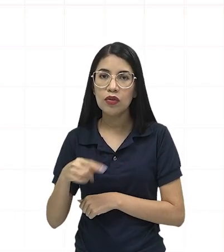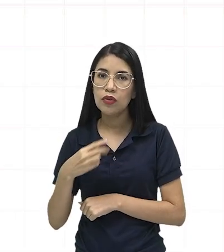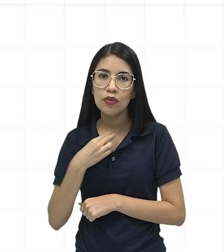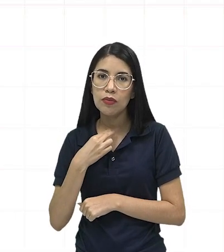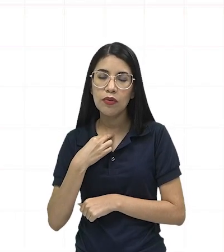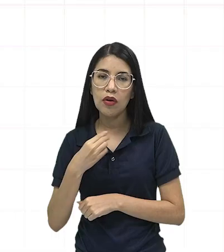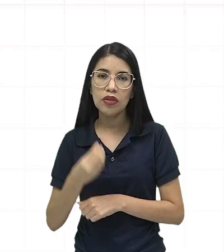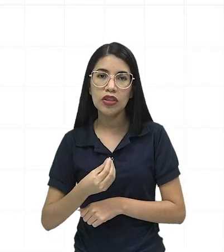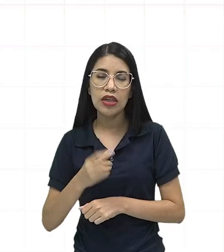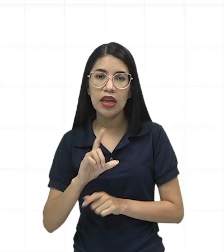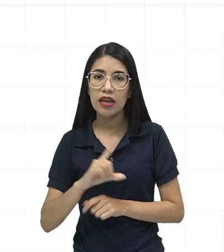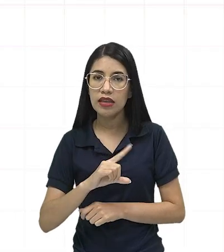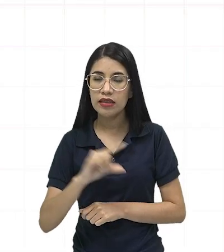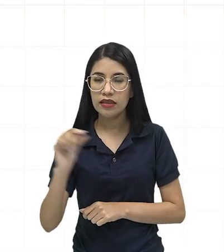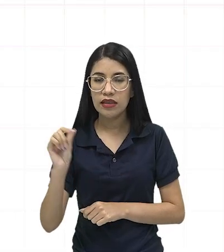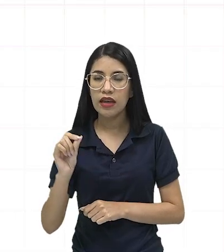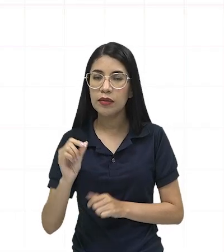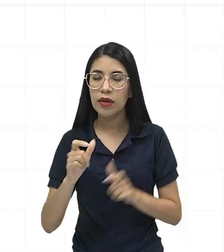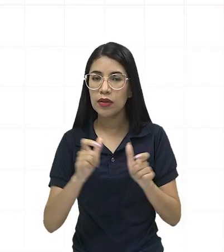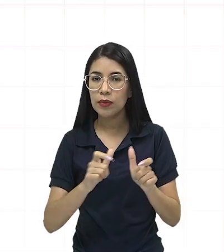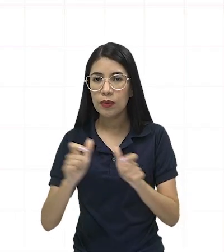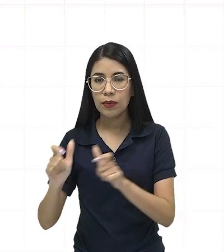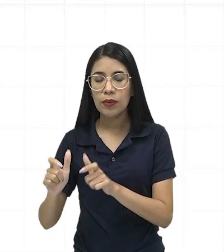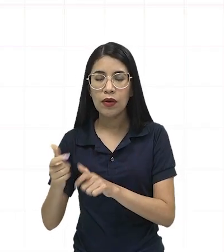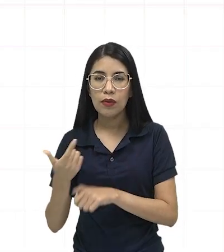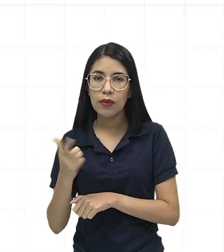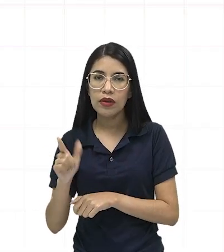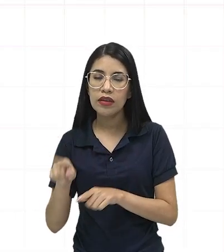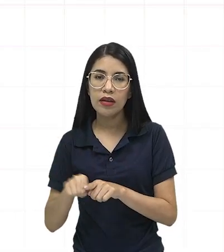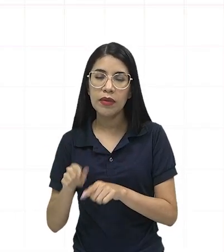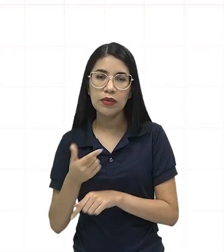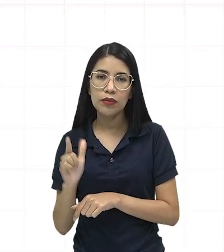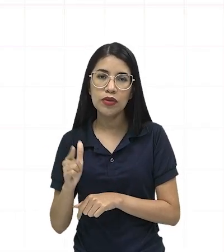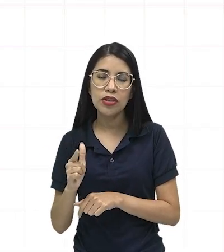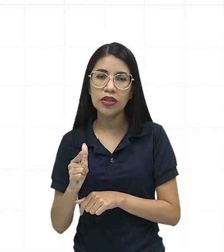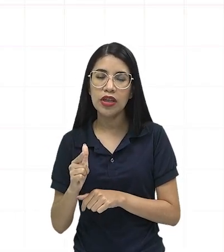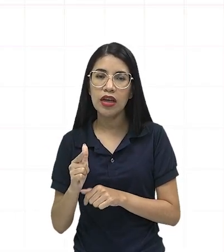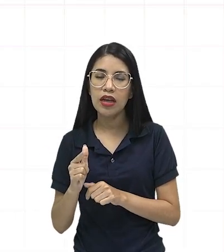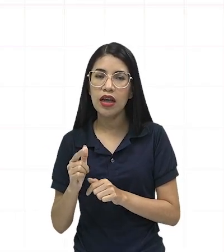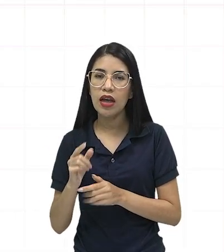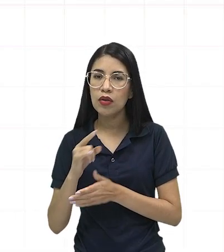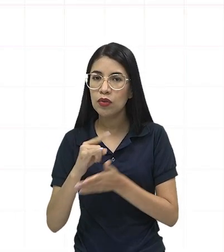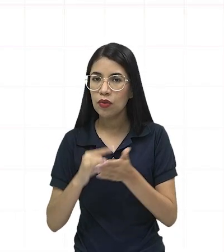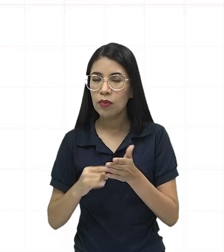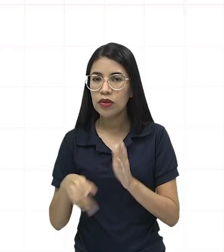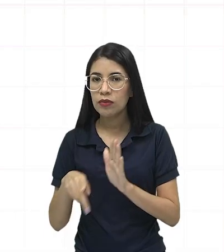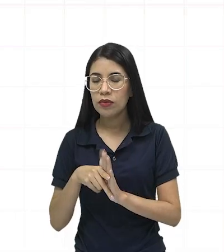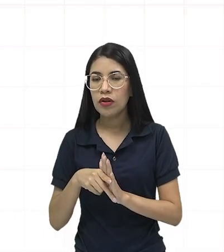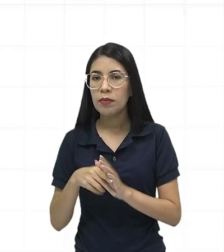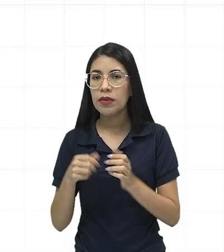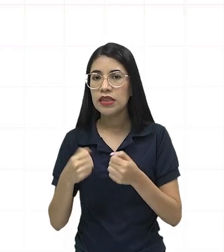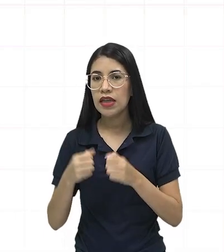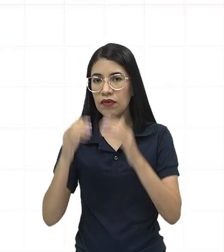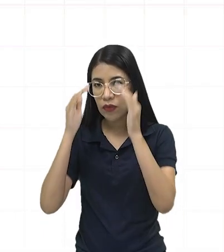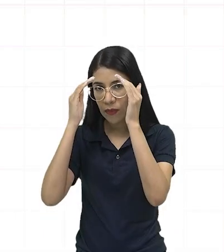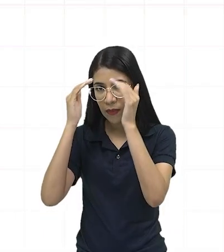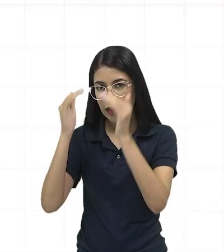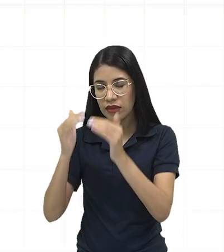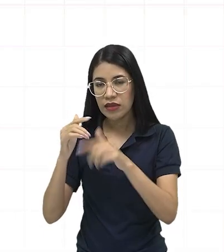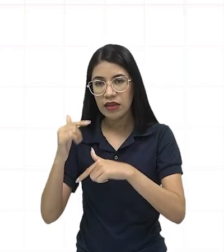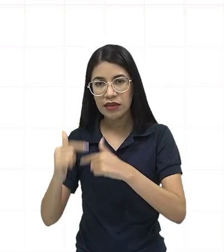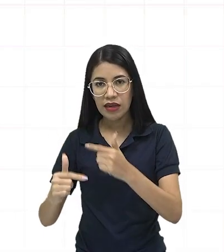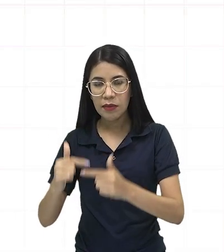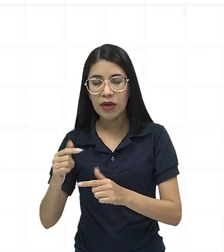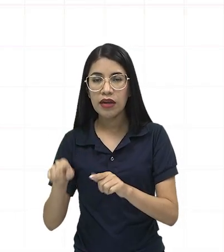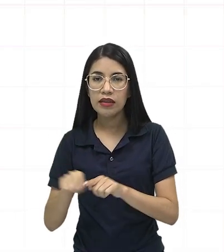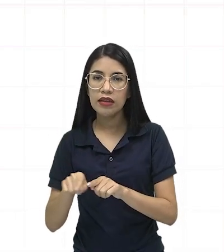para sair, mas também não têm posse daquela terra. São tratados como servos que devem apenas obedecer, trabalhar